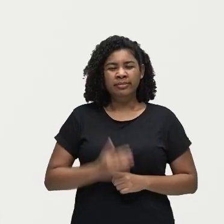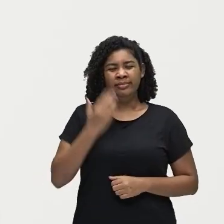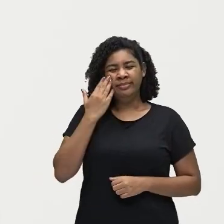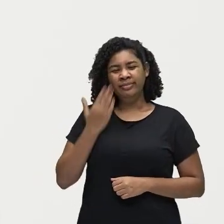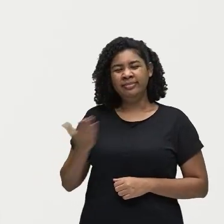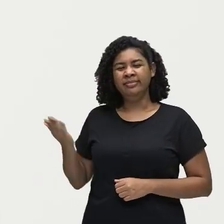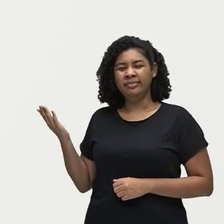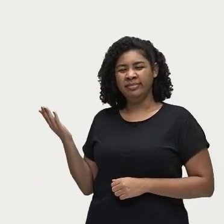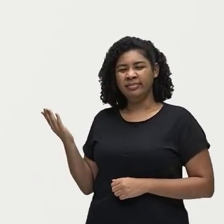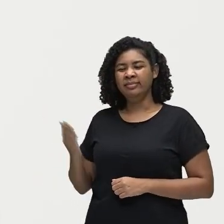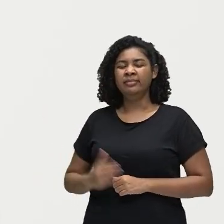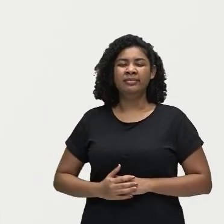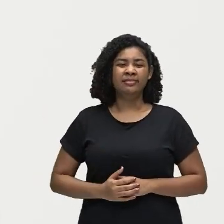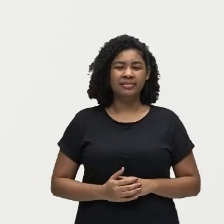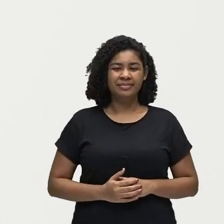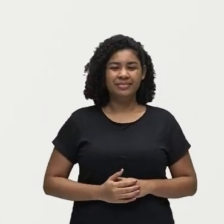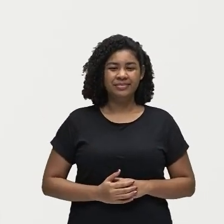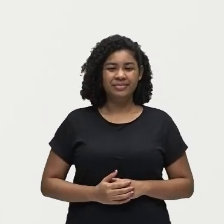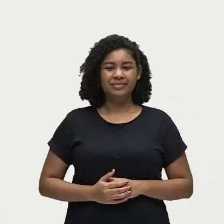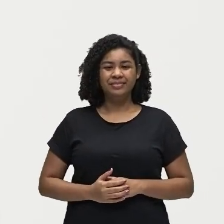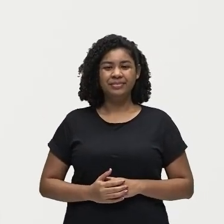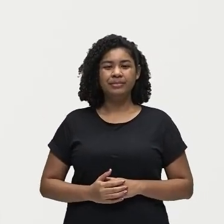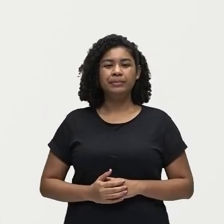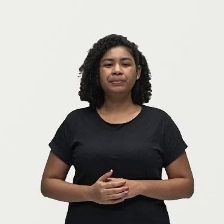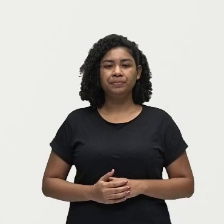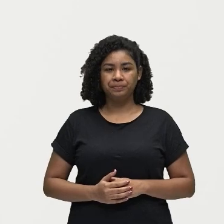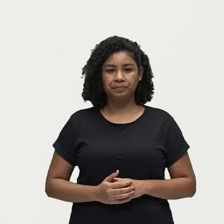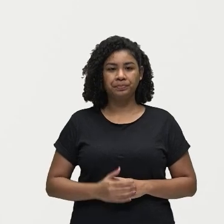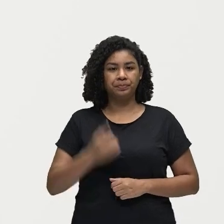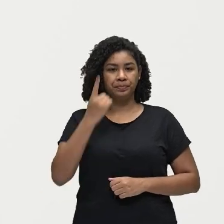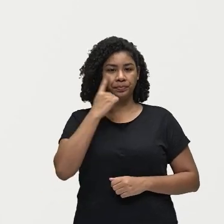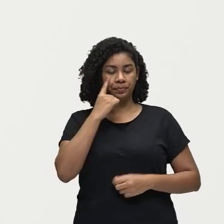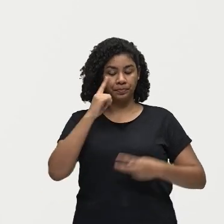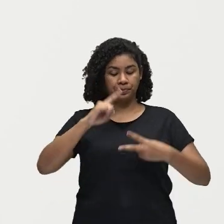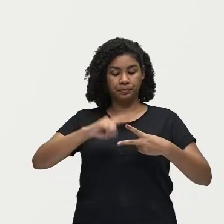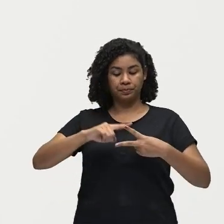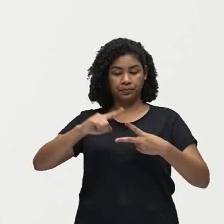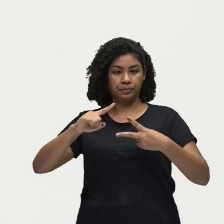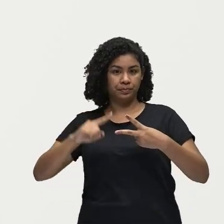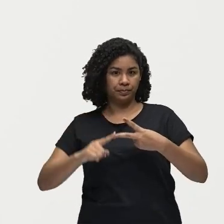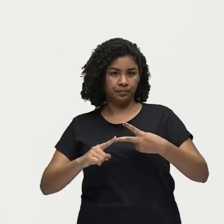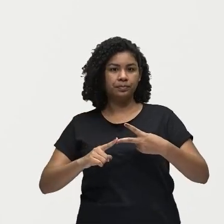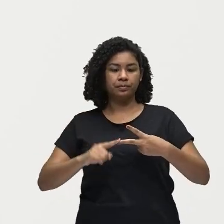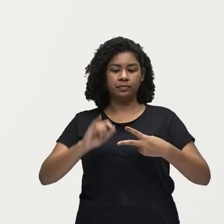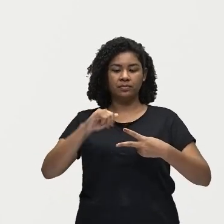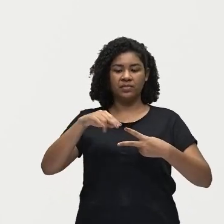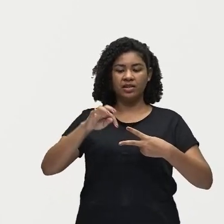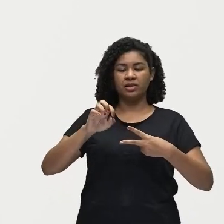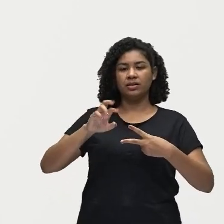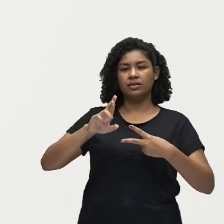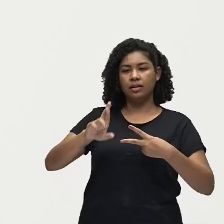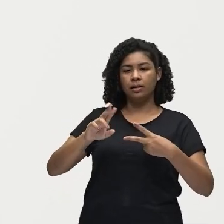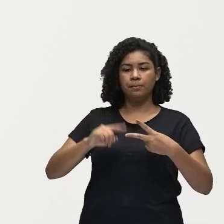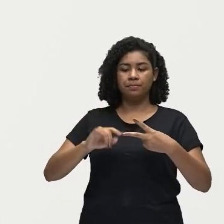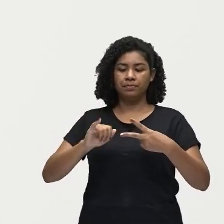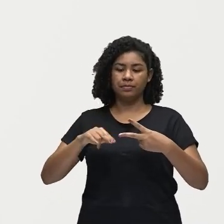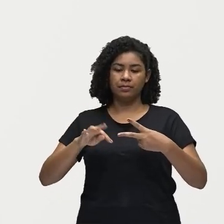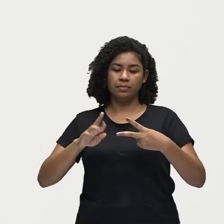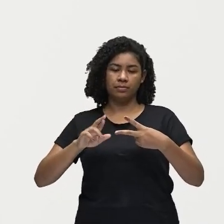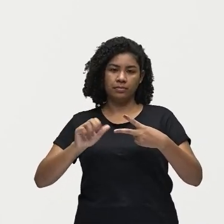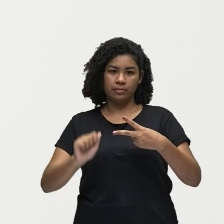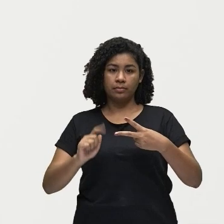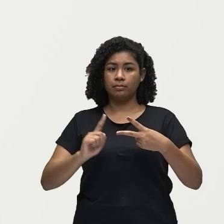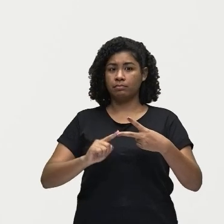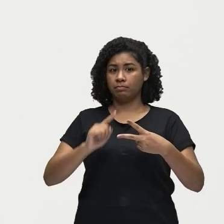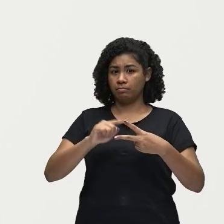As relações interespecíficas e intraespecíficas também podem ser